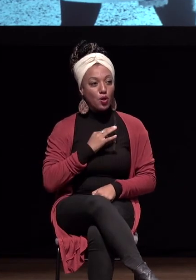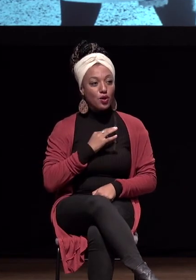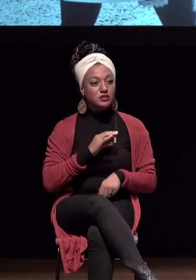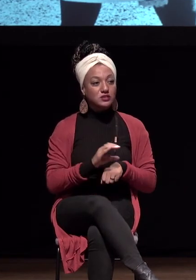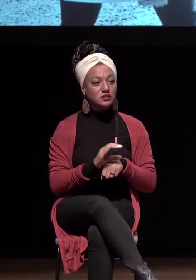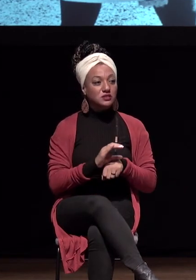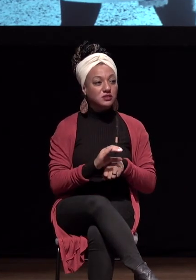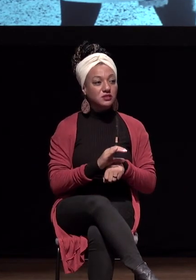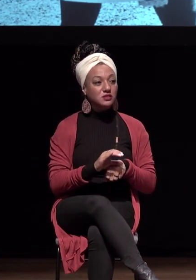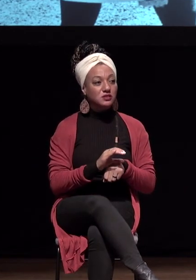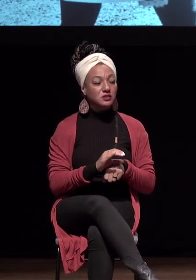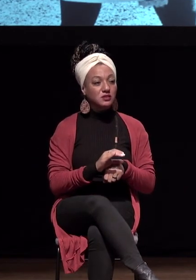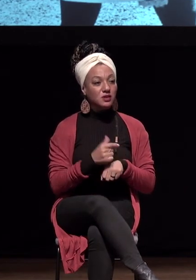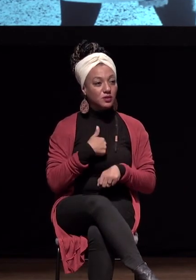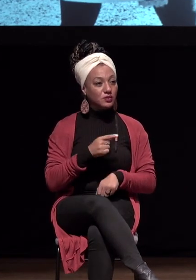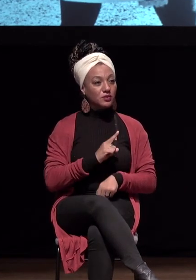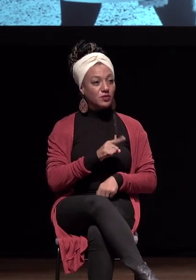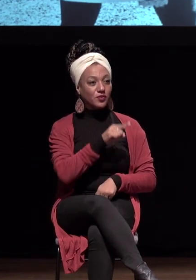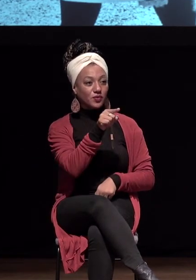mãozinha aqui.